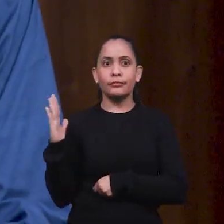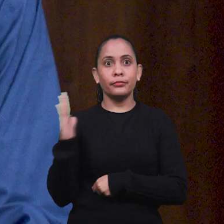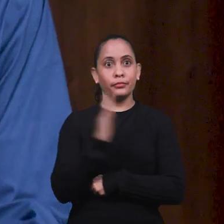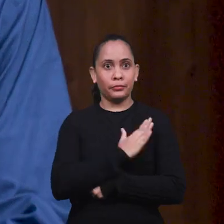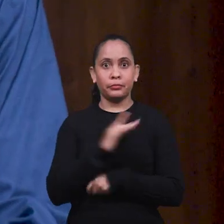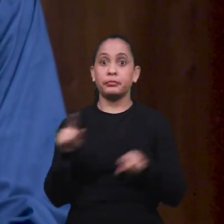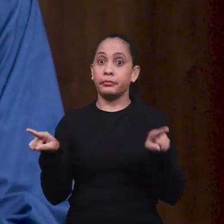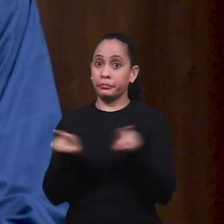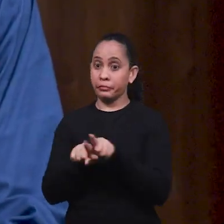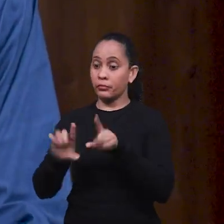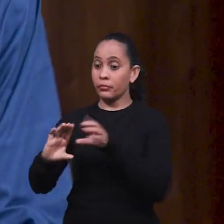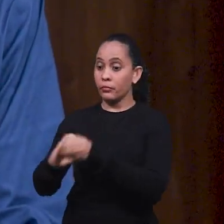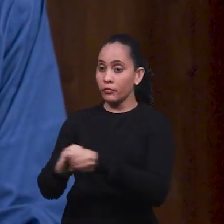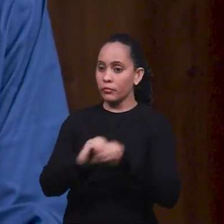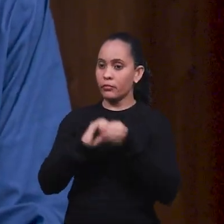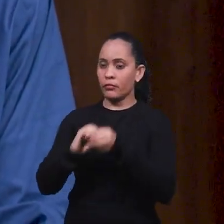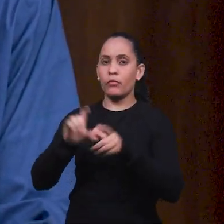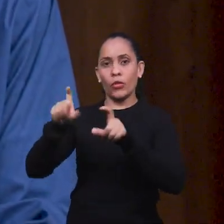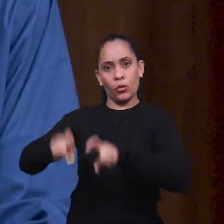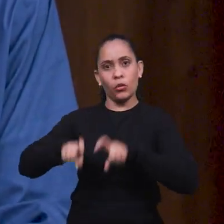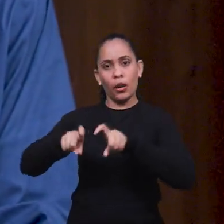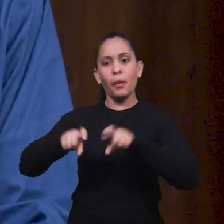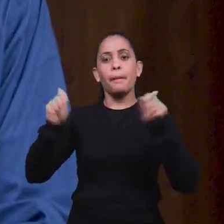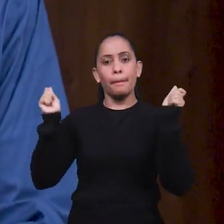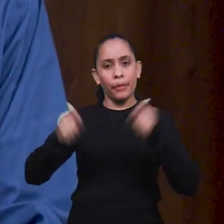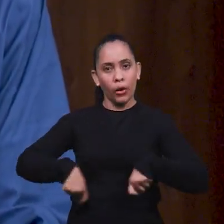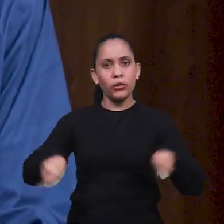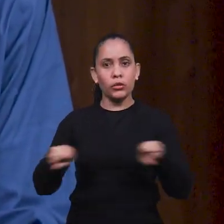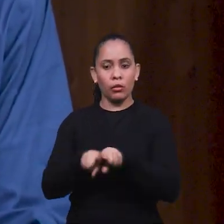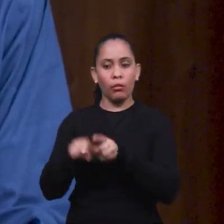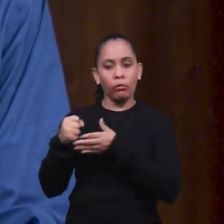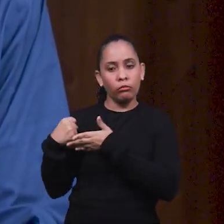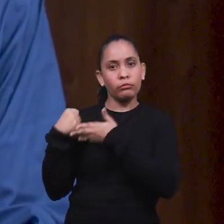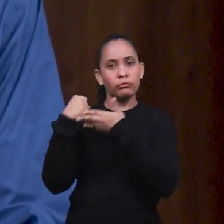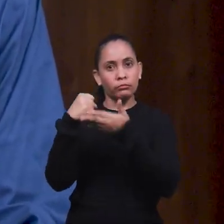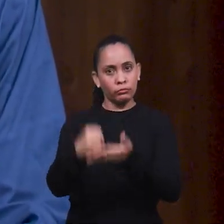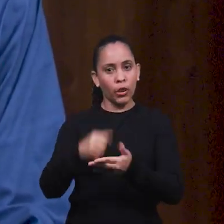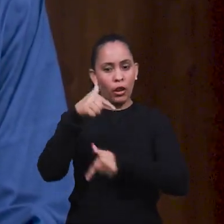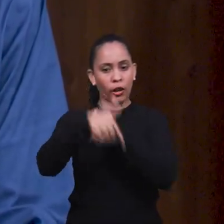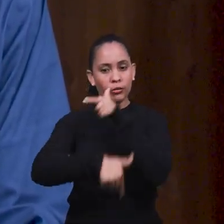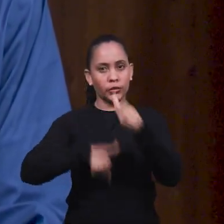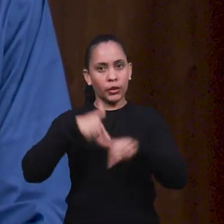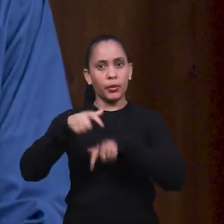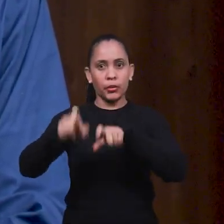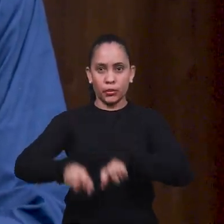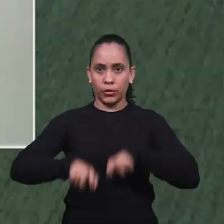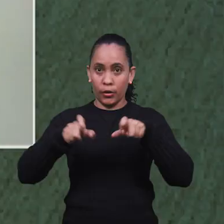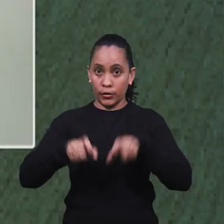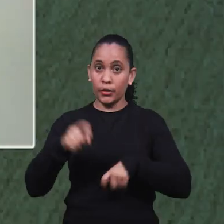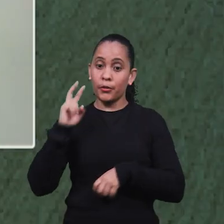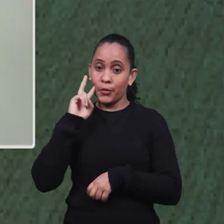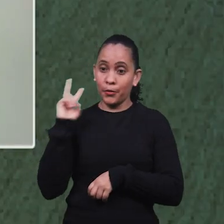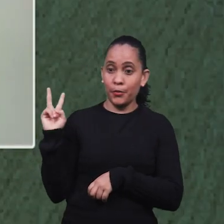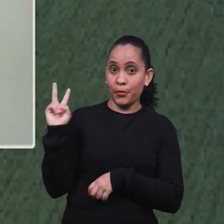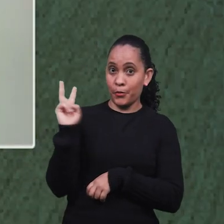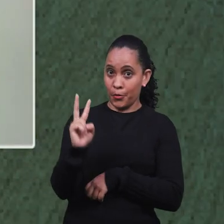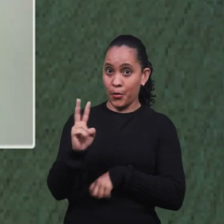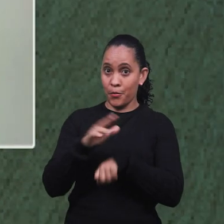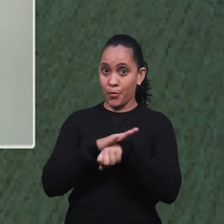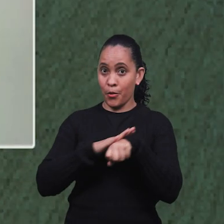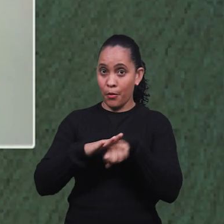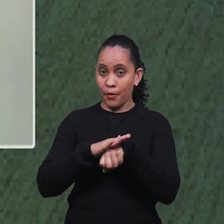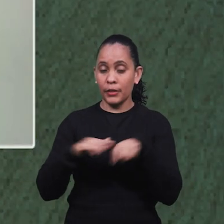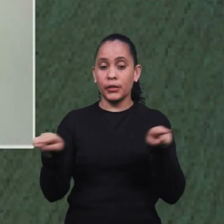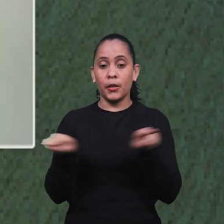sabia que as cooperativas rurais podem ser aliadas do trabalhador rural? Você vai acompanhar